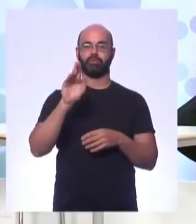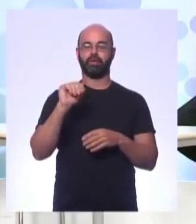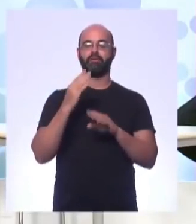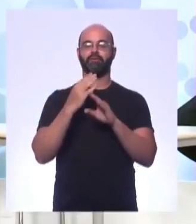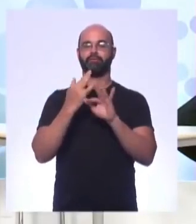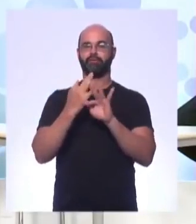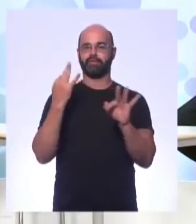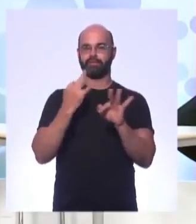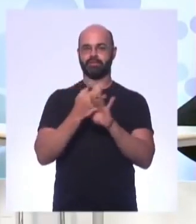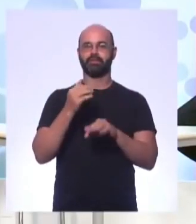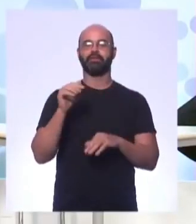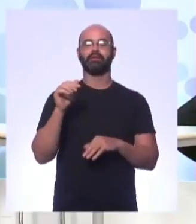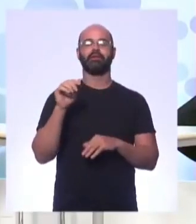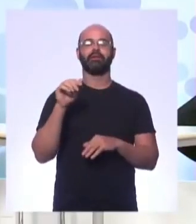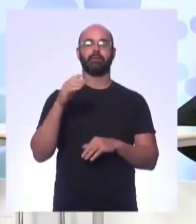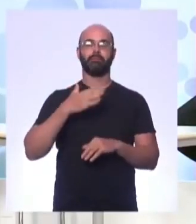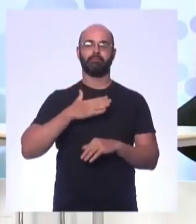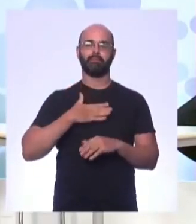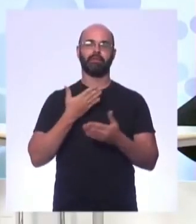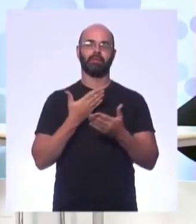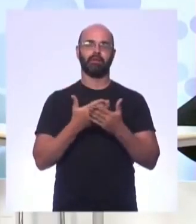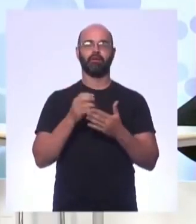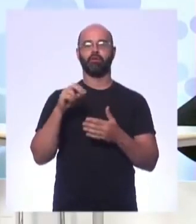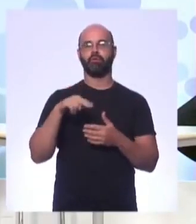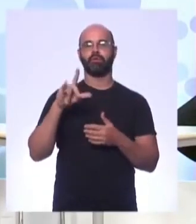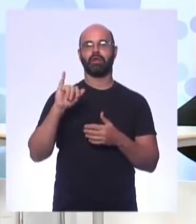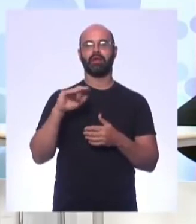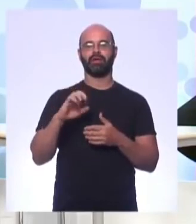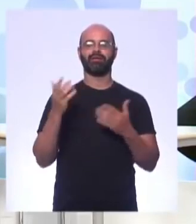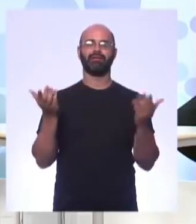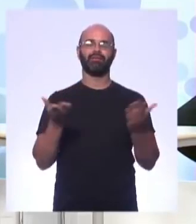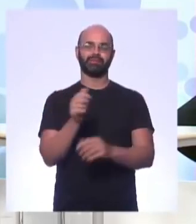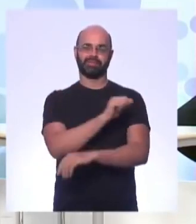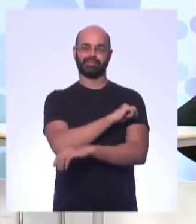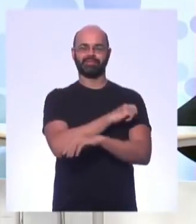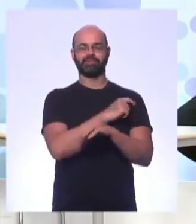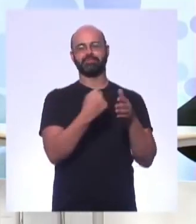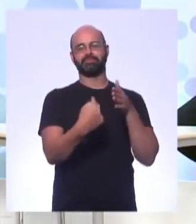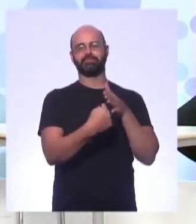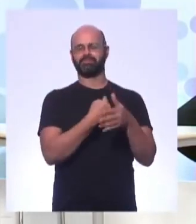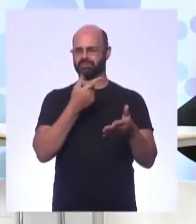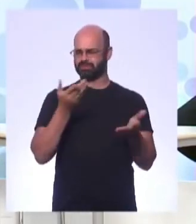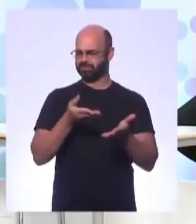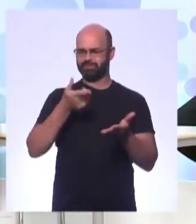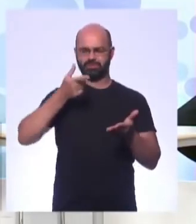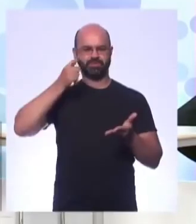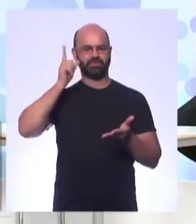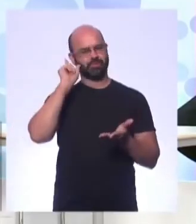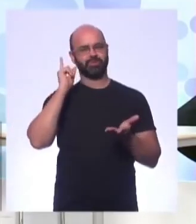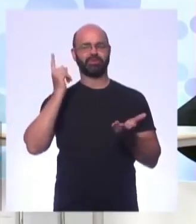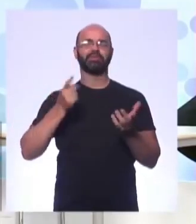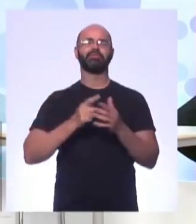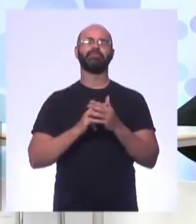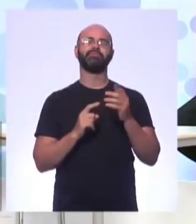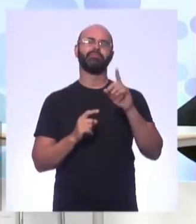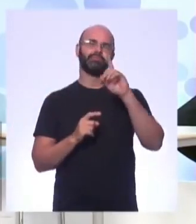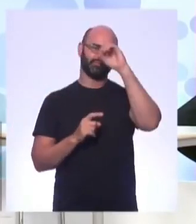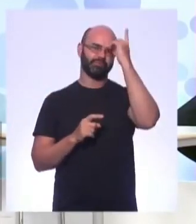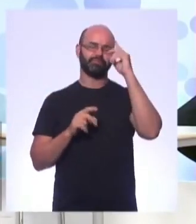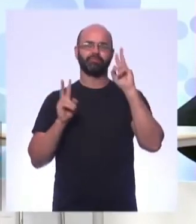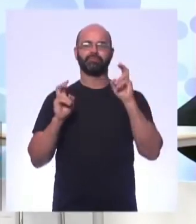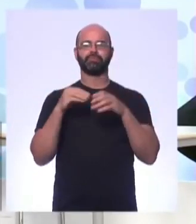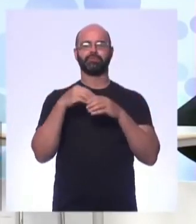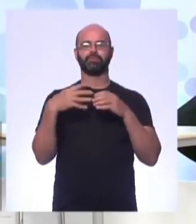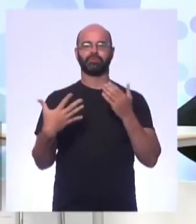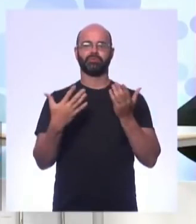aí, adicione a gente. Bacana que uma aluna perguntou para mim hoje, né? Hoje foi ontem, né? Sobre a questão da relação dos conteúdos